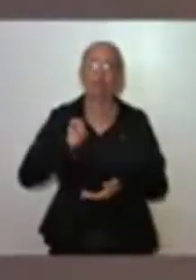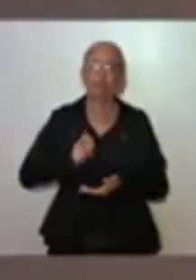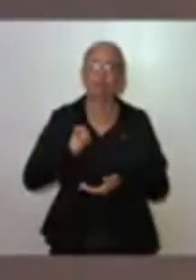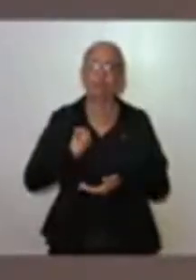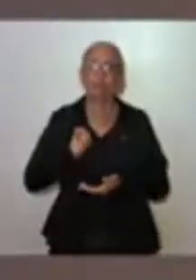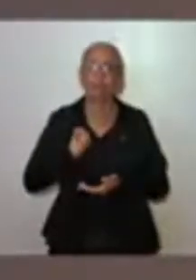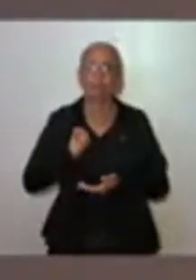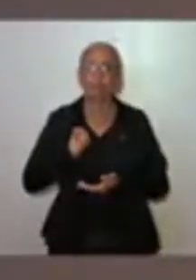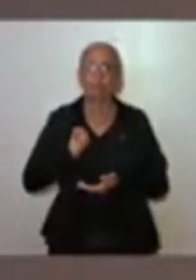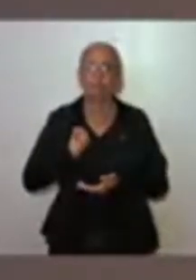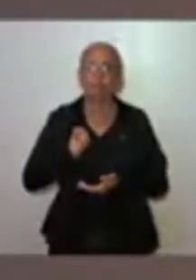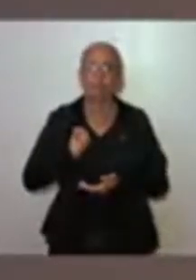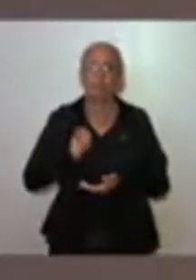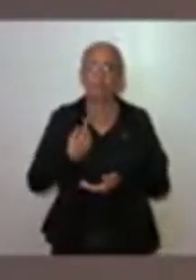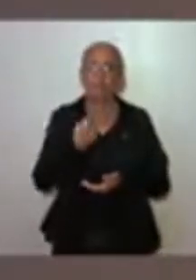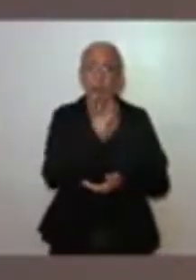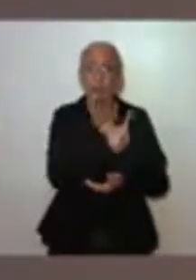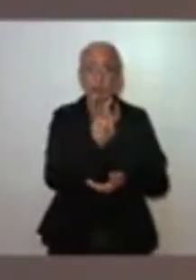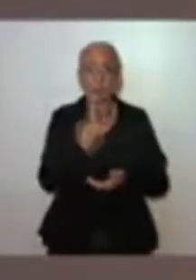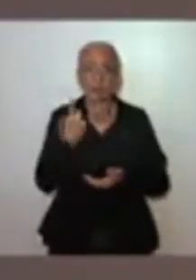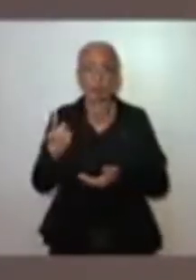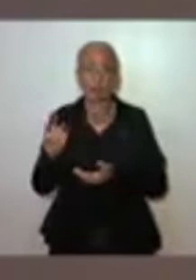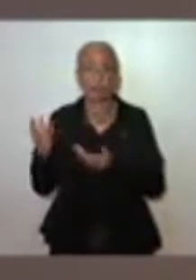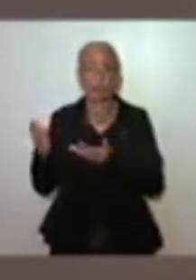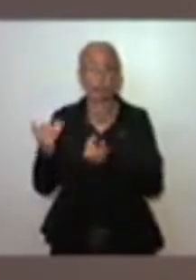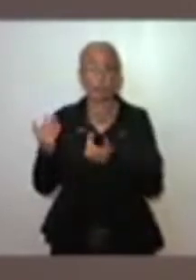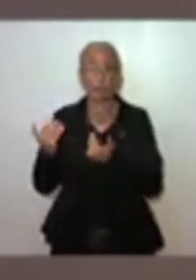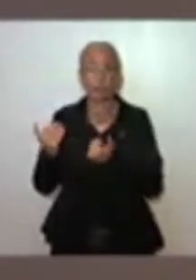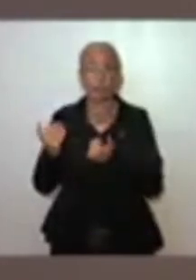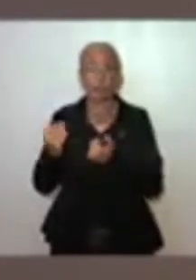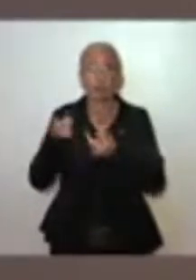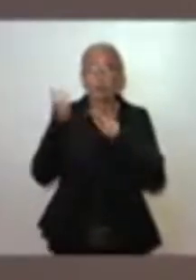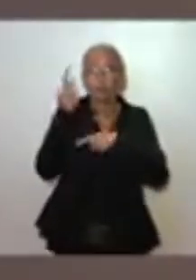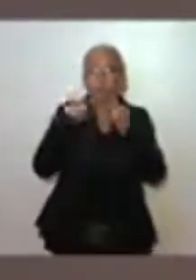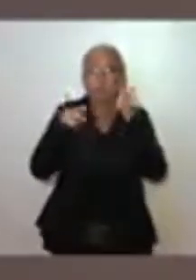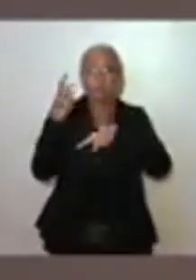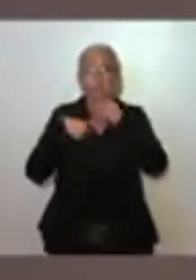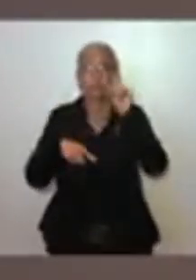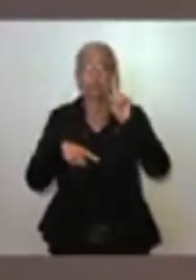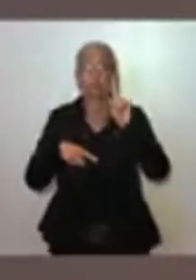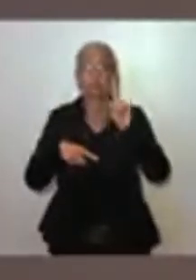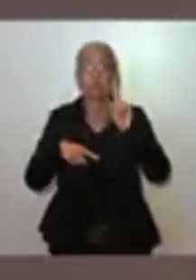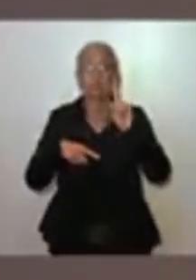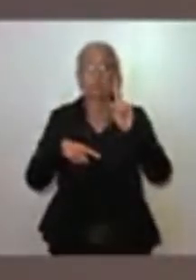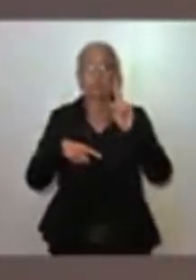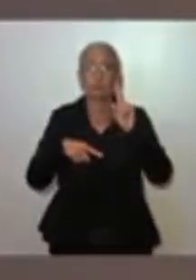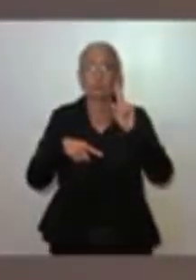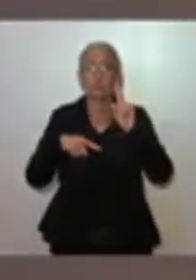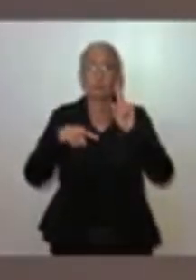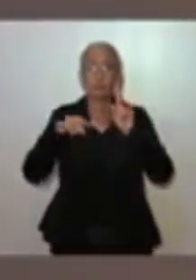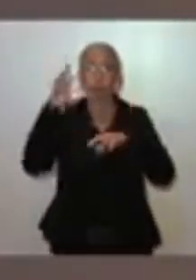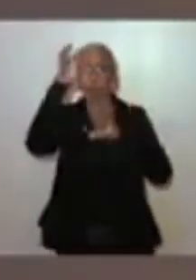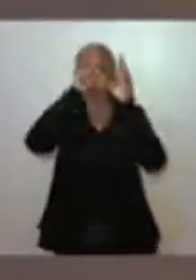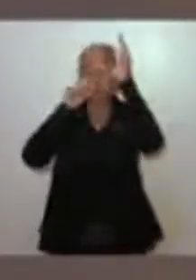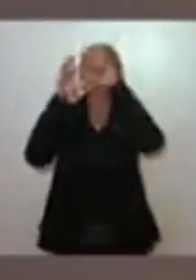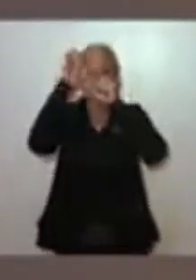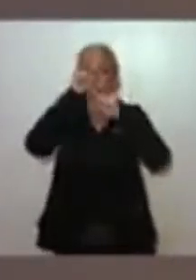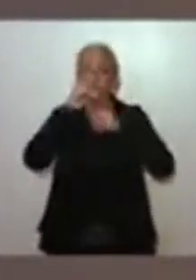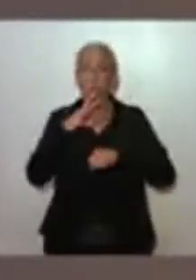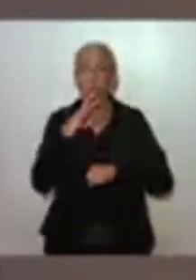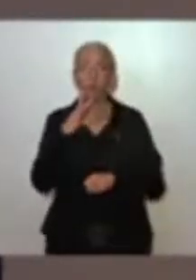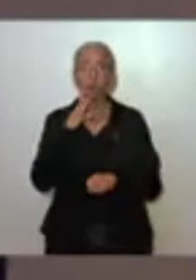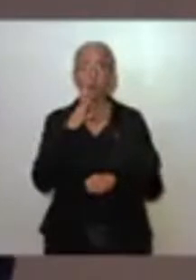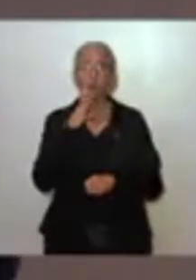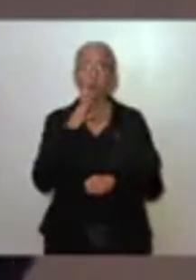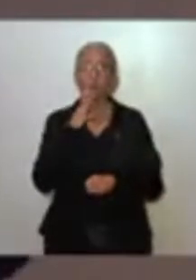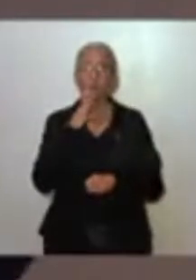cada geração vem com o ímpeto da transformação e do aprimoramento mais conheceram que